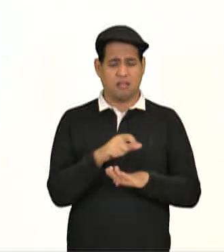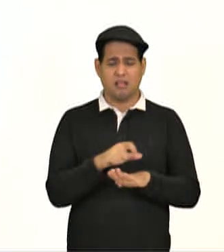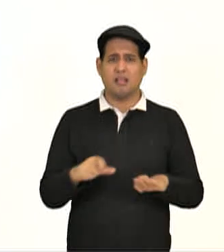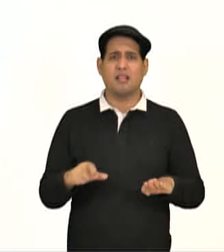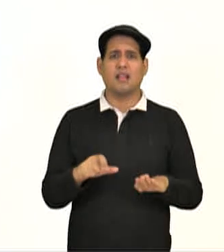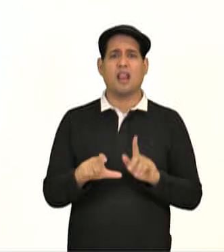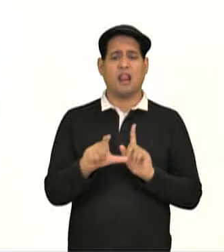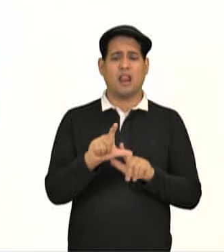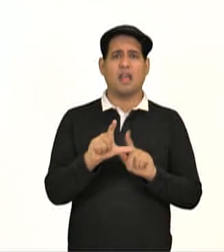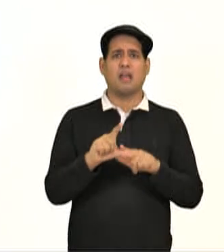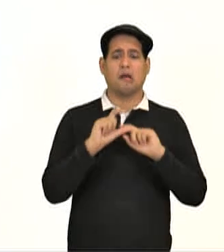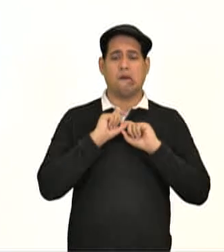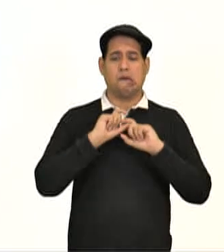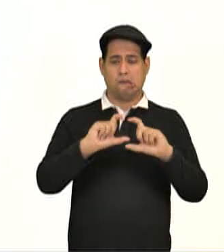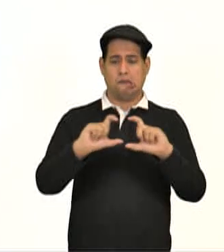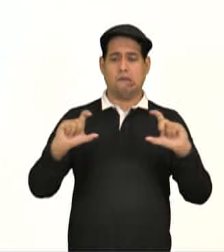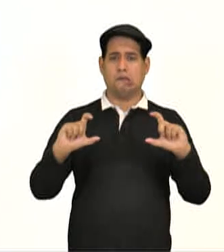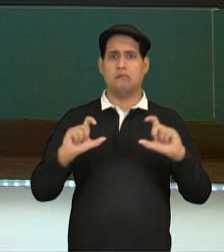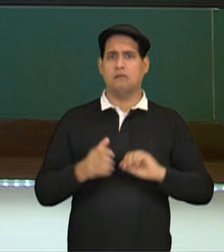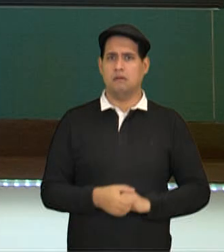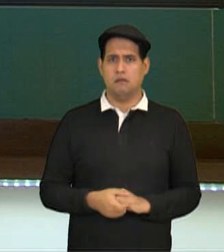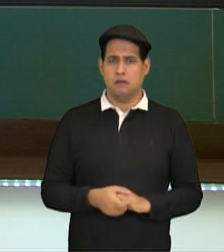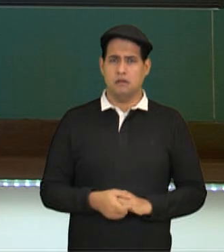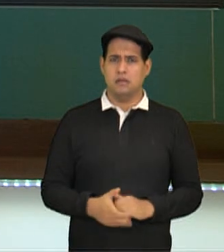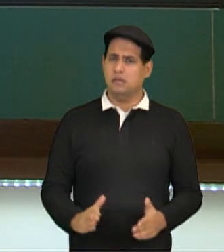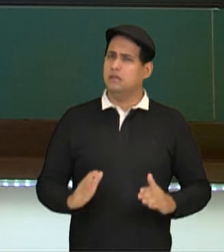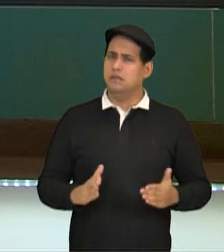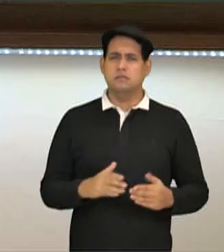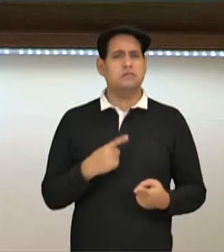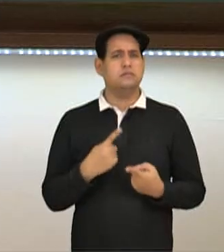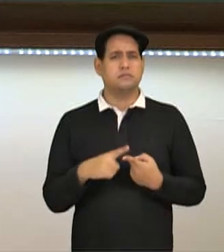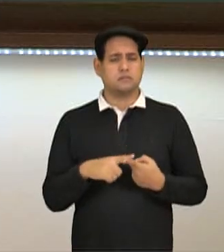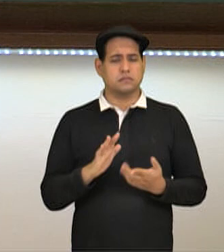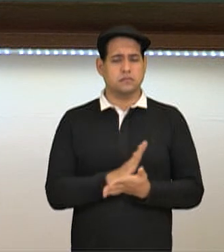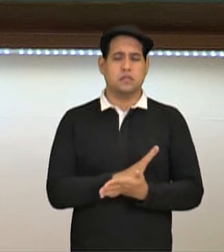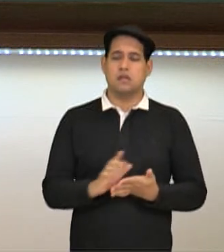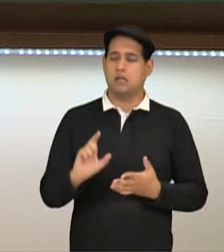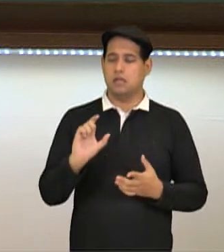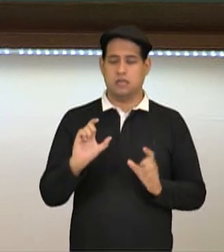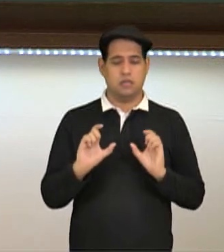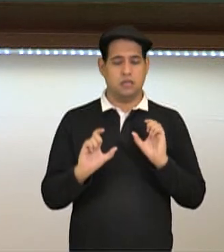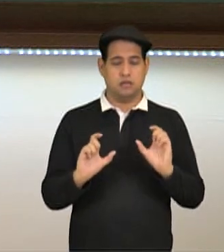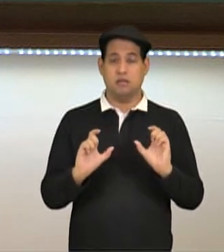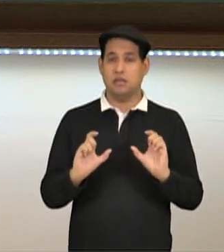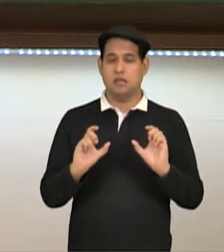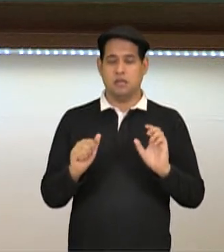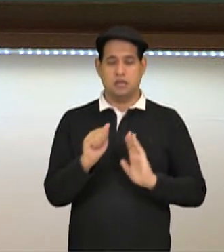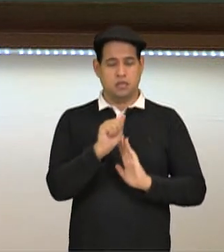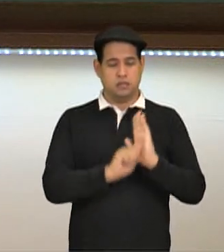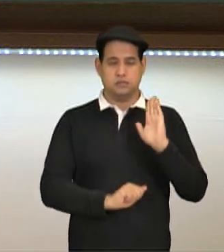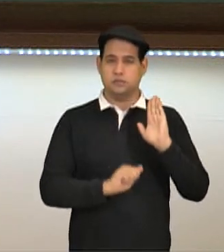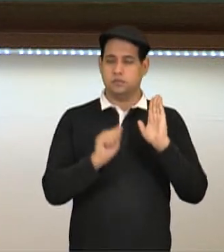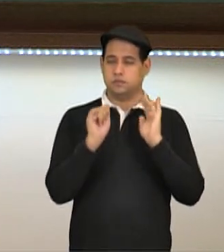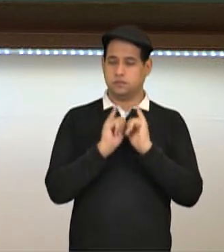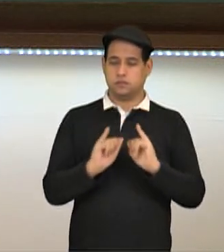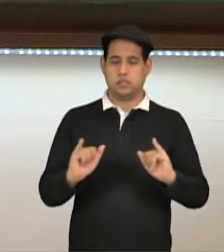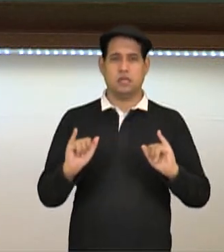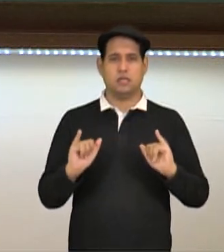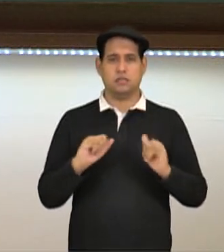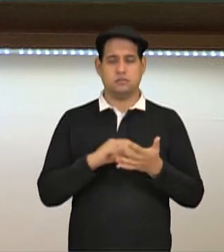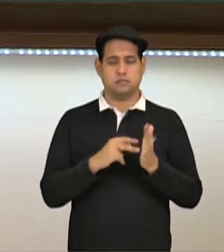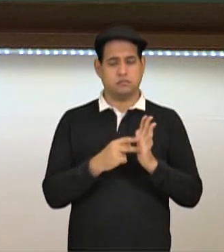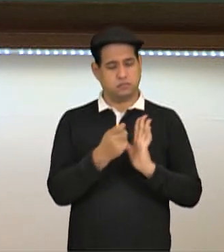com letras grandes no caderno? E agora, por que será que algumas palavras no meio de um texto, de um enunciado,